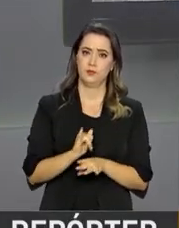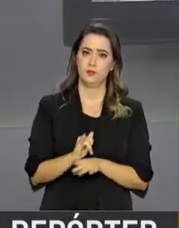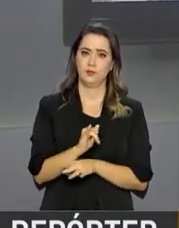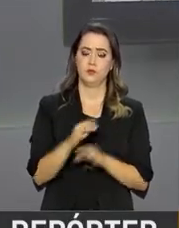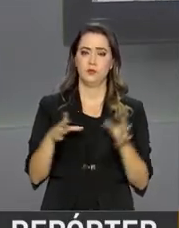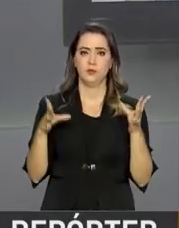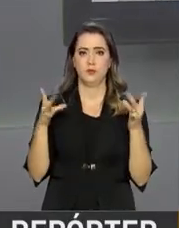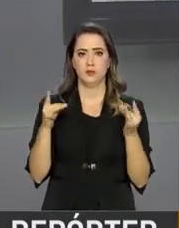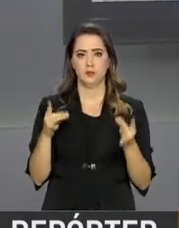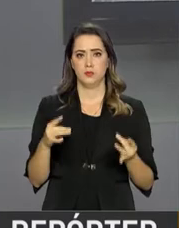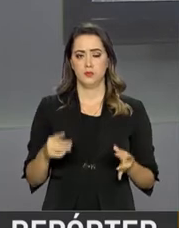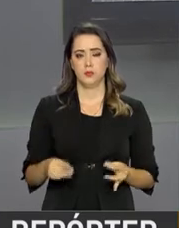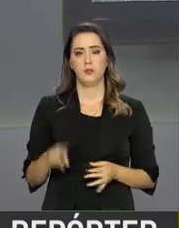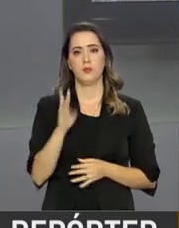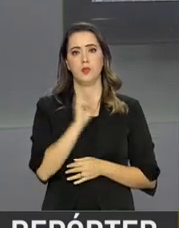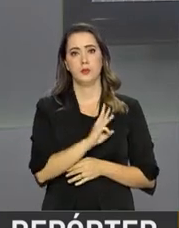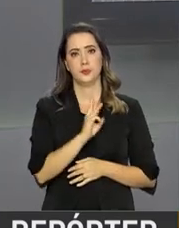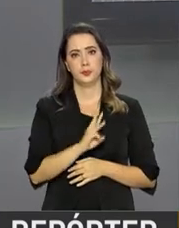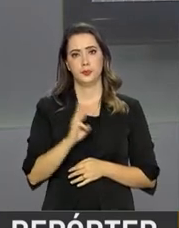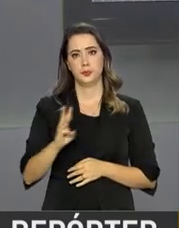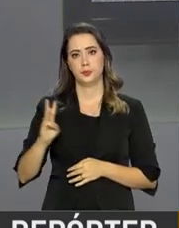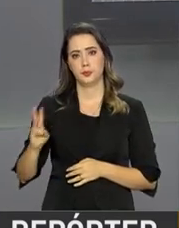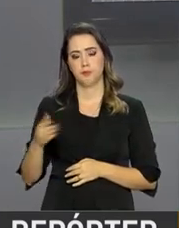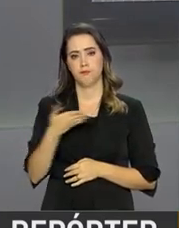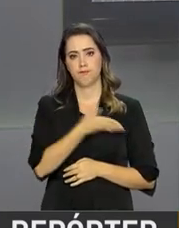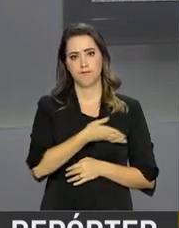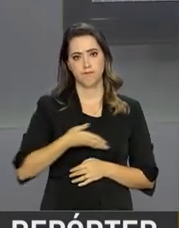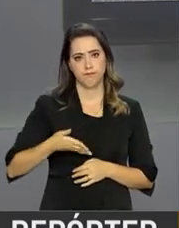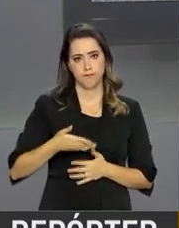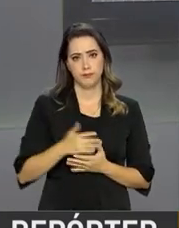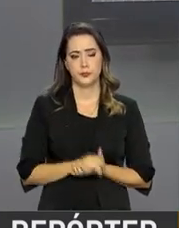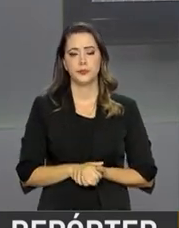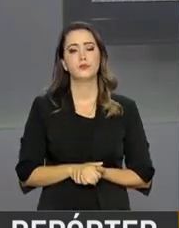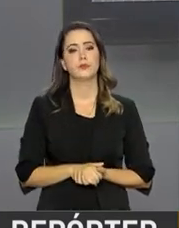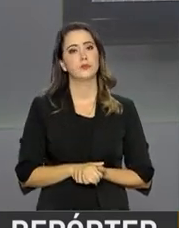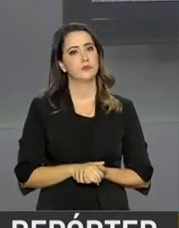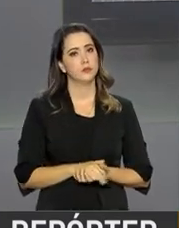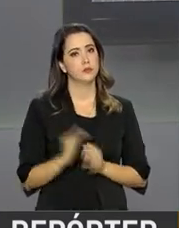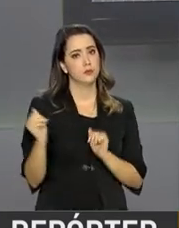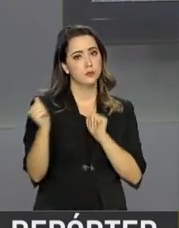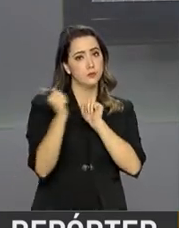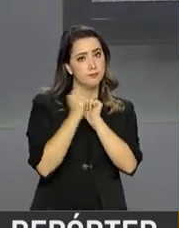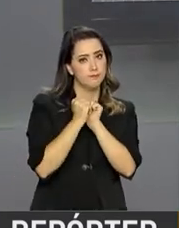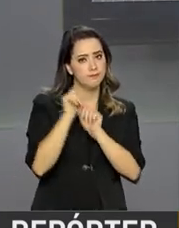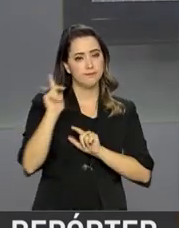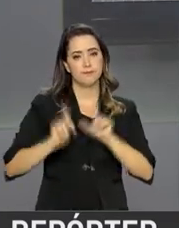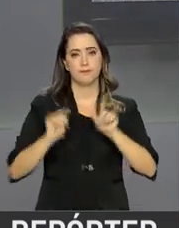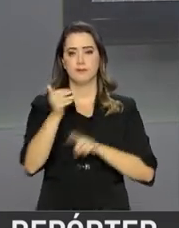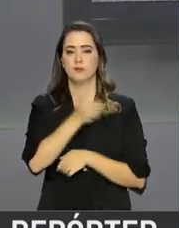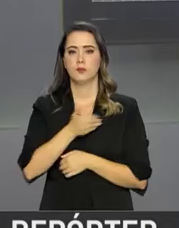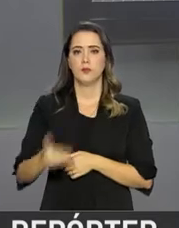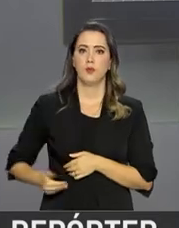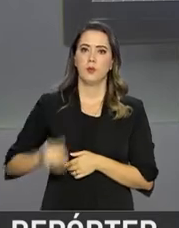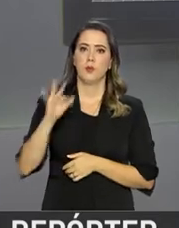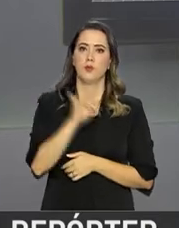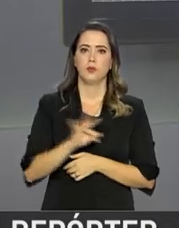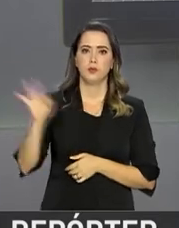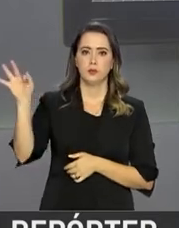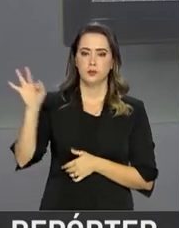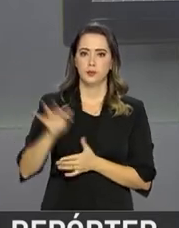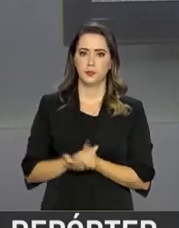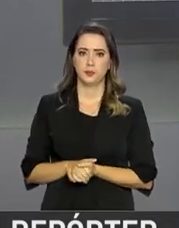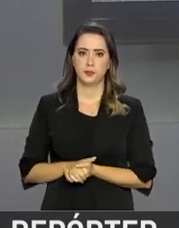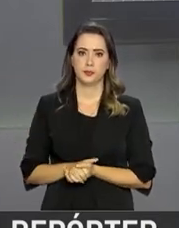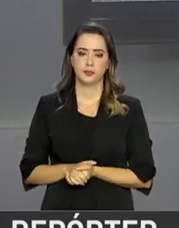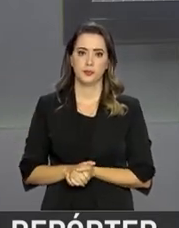no youtube e toda a nossa programação também está na página da nbr na internet continue com a gente na nbr a tv do governo